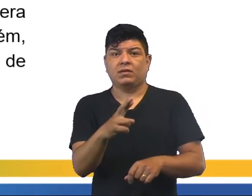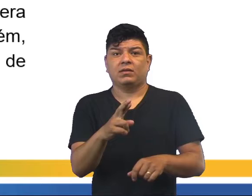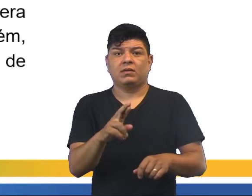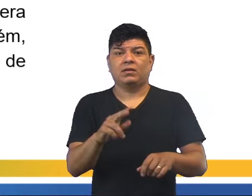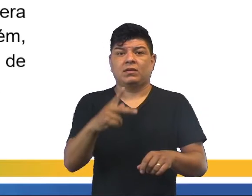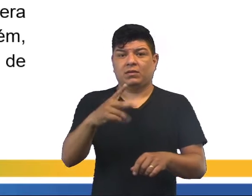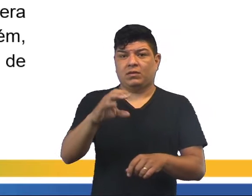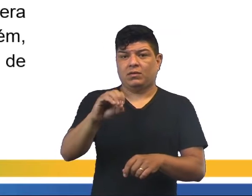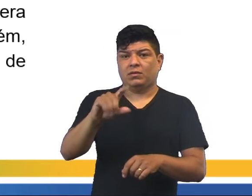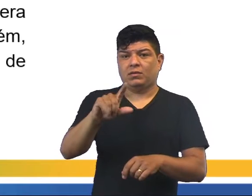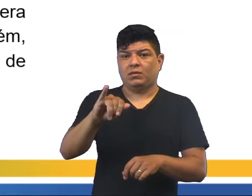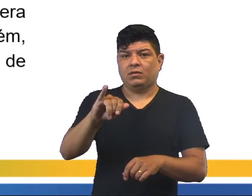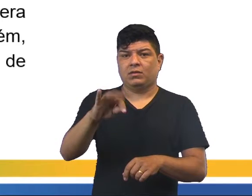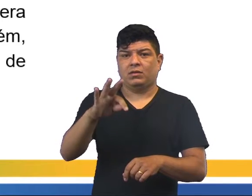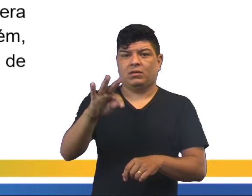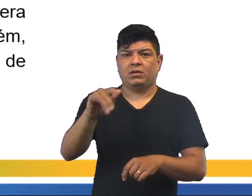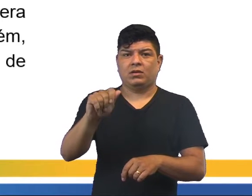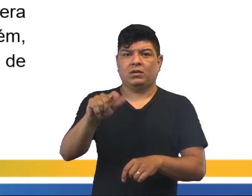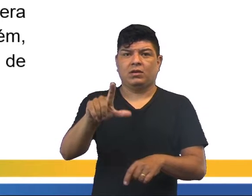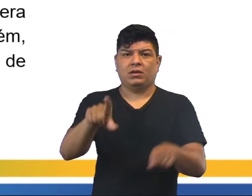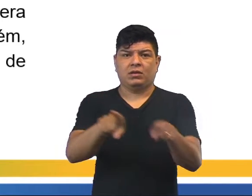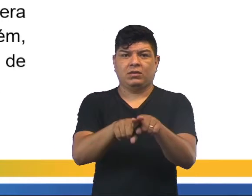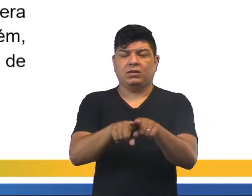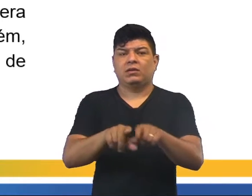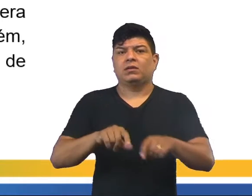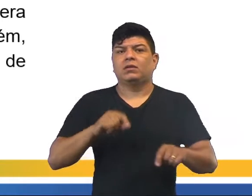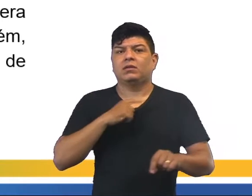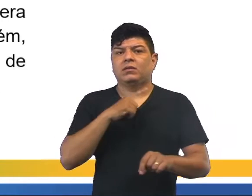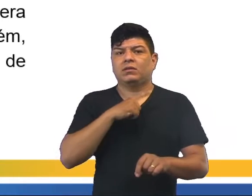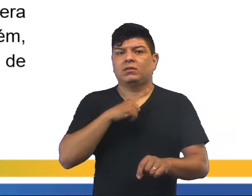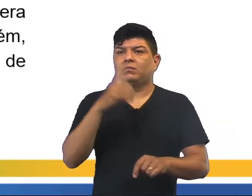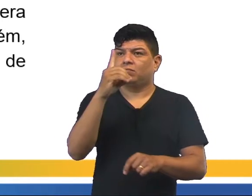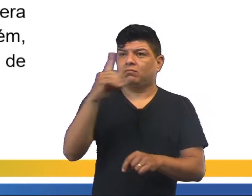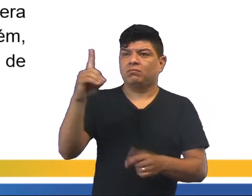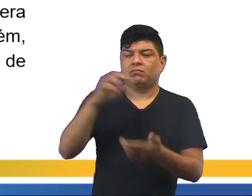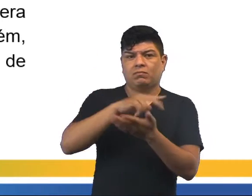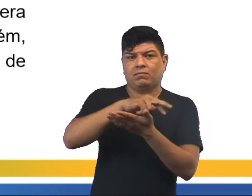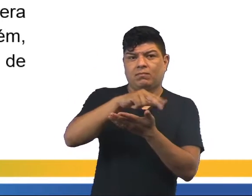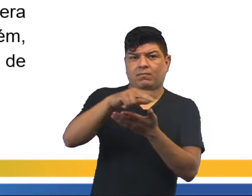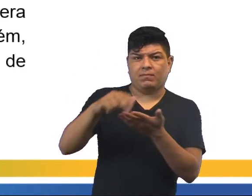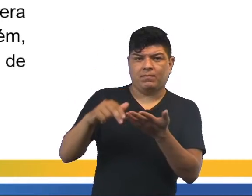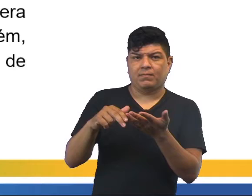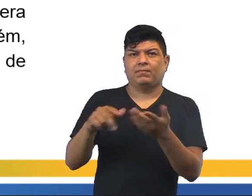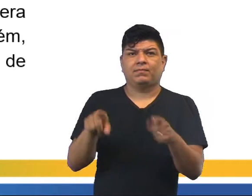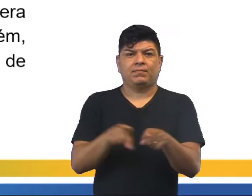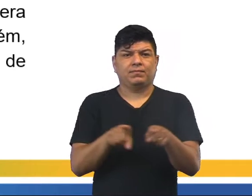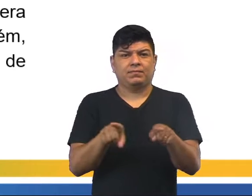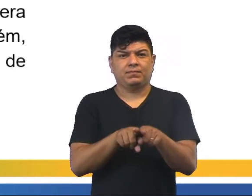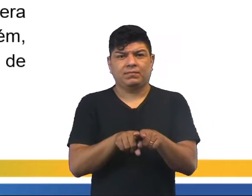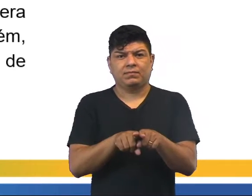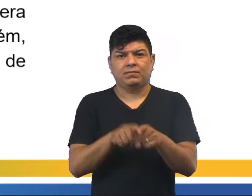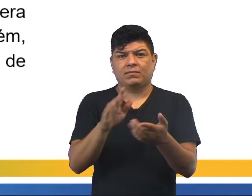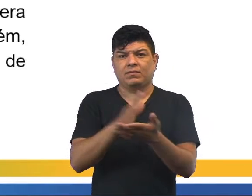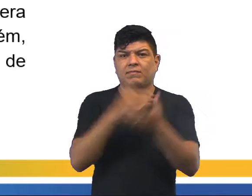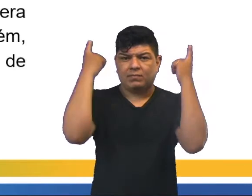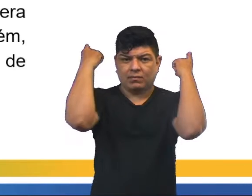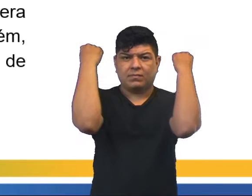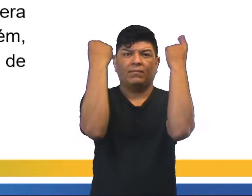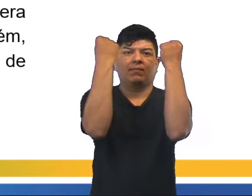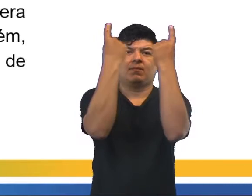era politeísta, que adotava deuses e semelhantes aos dos gregos,